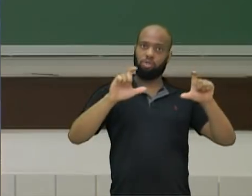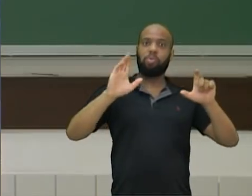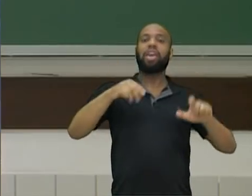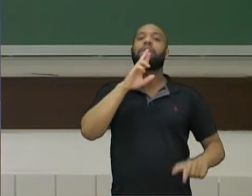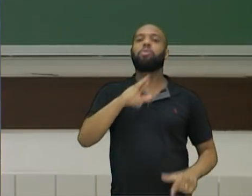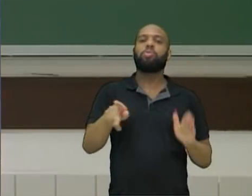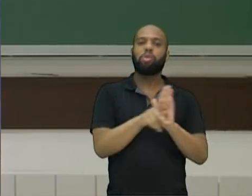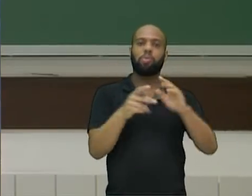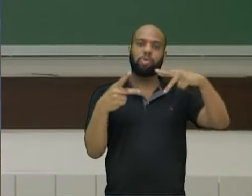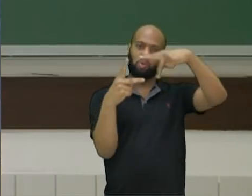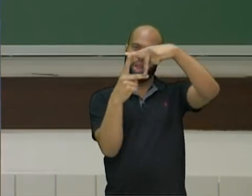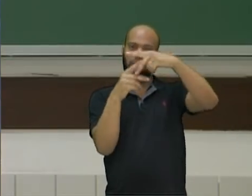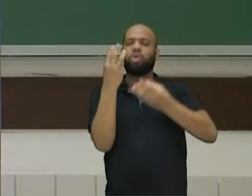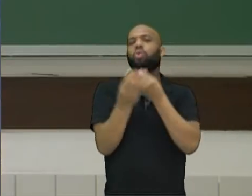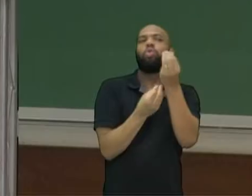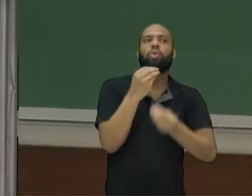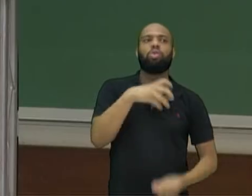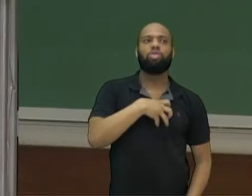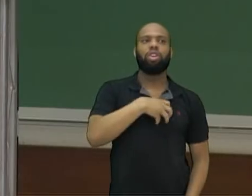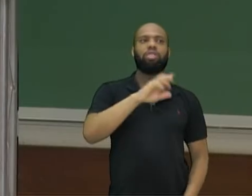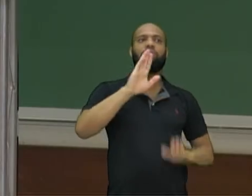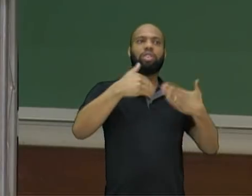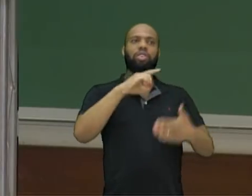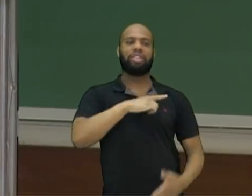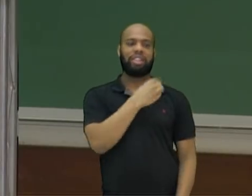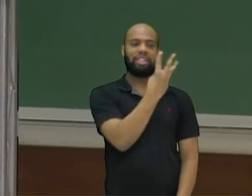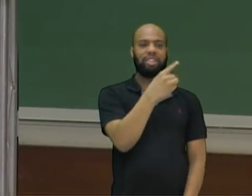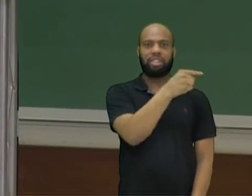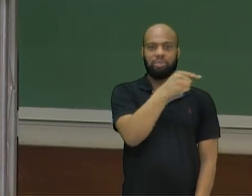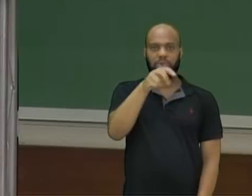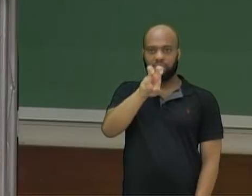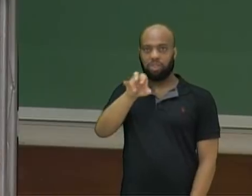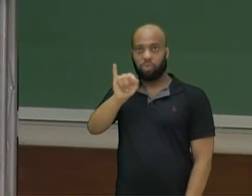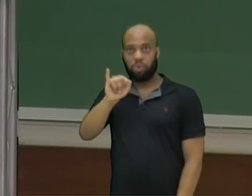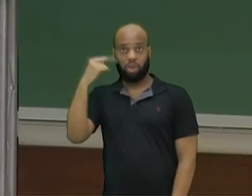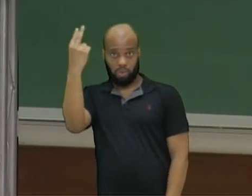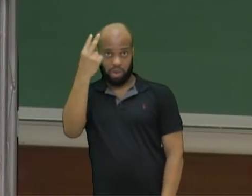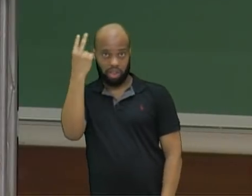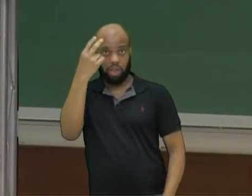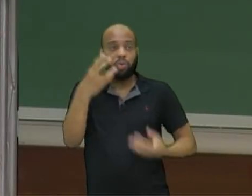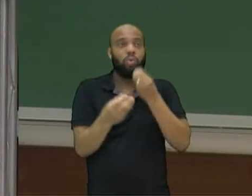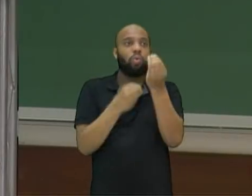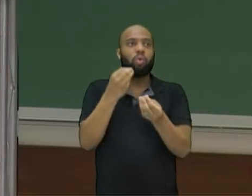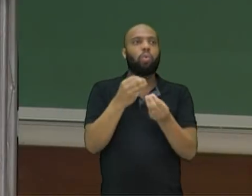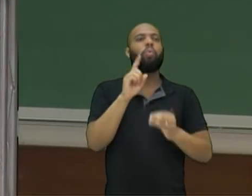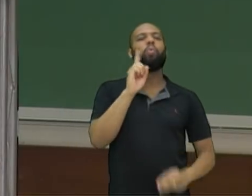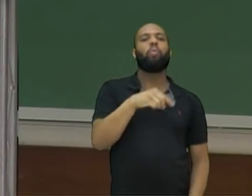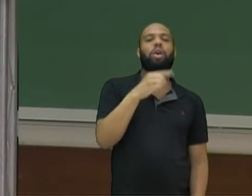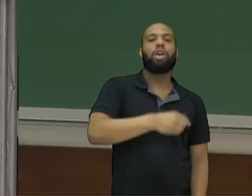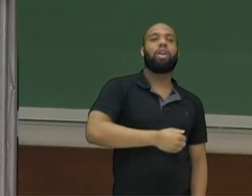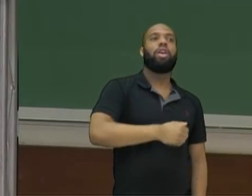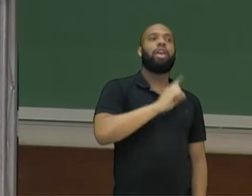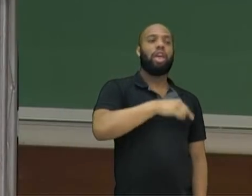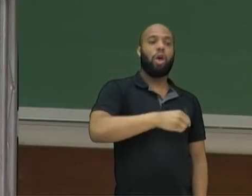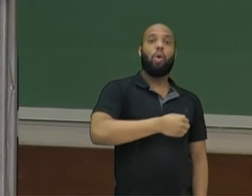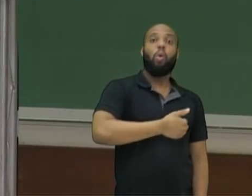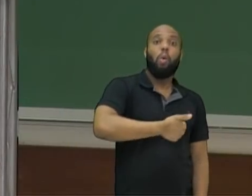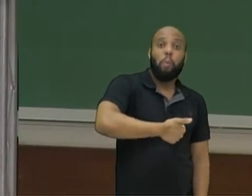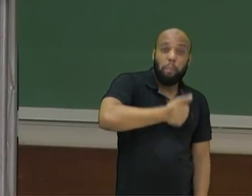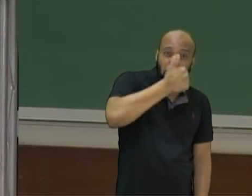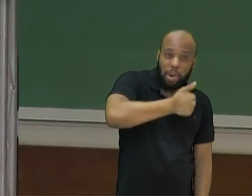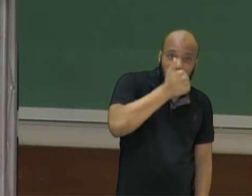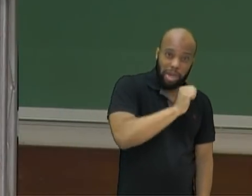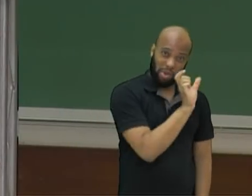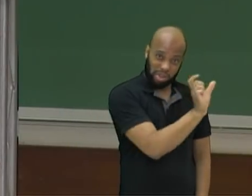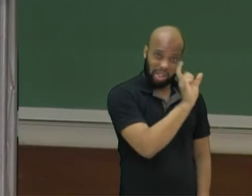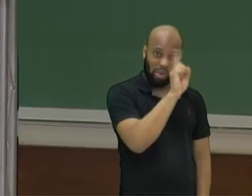é a formulação? Então, se eu tenho 3 menos 5i ao quadrado, isso vai ser o quê? O quadrado do primeiro